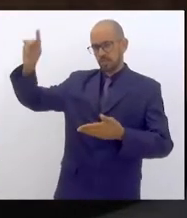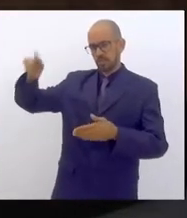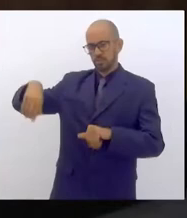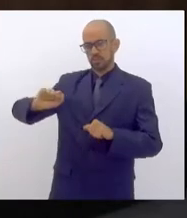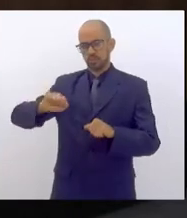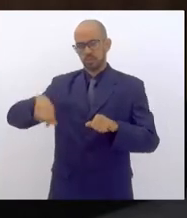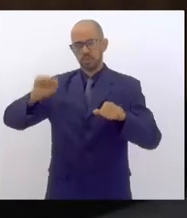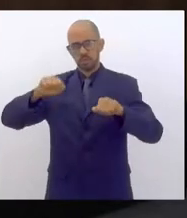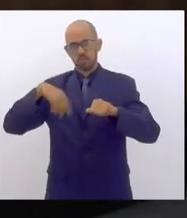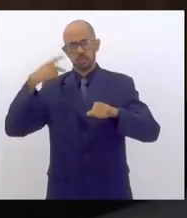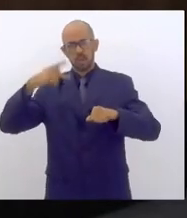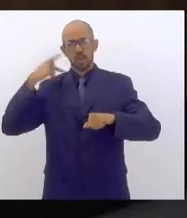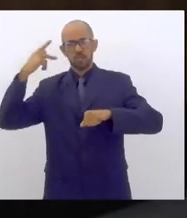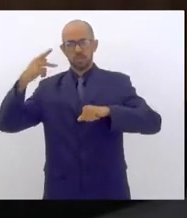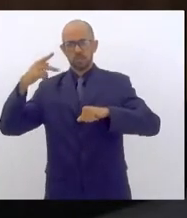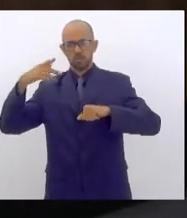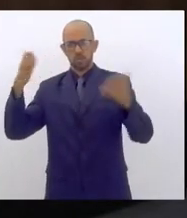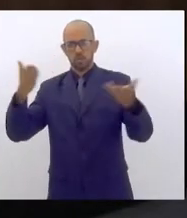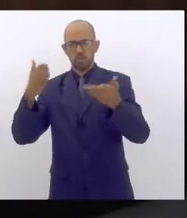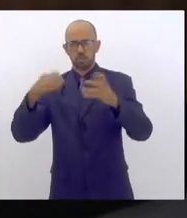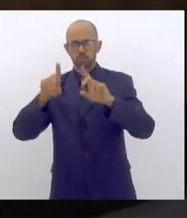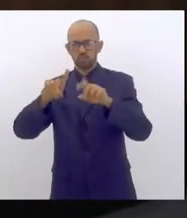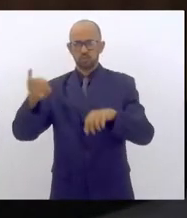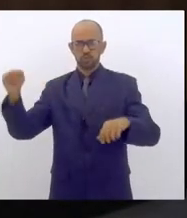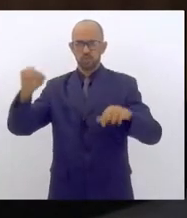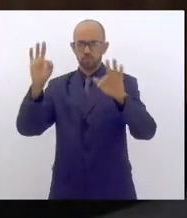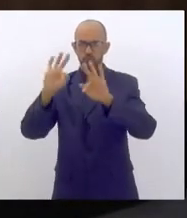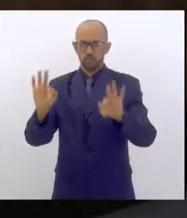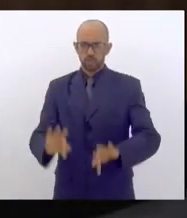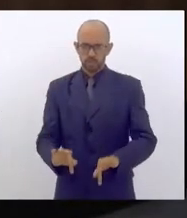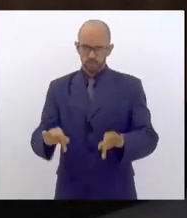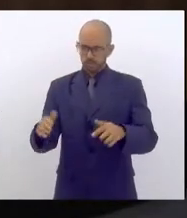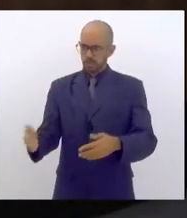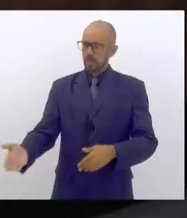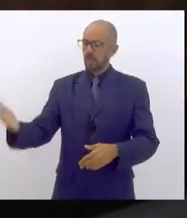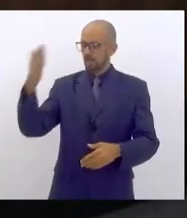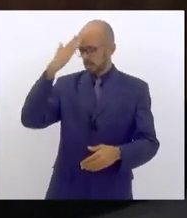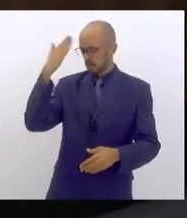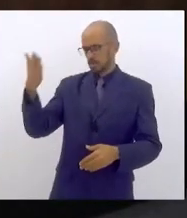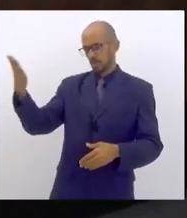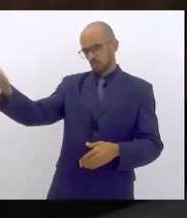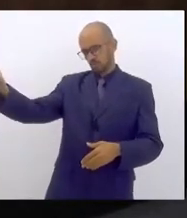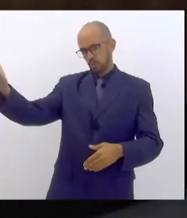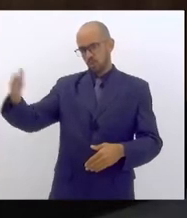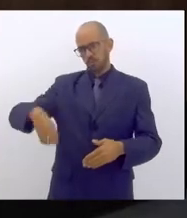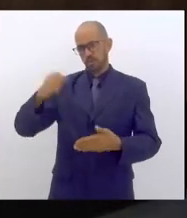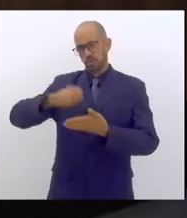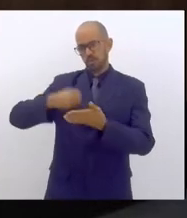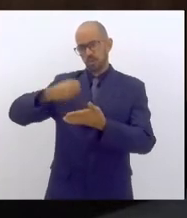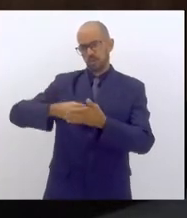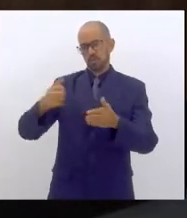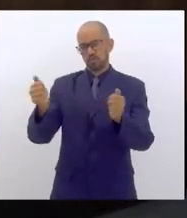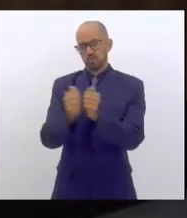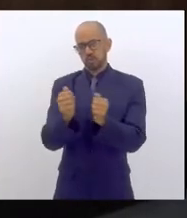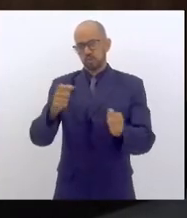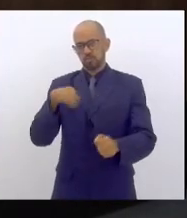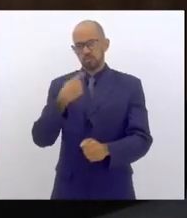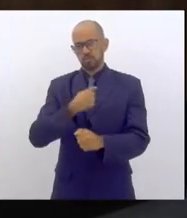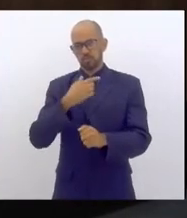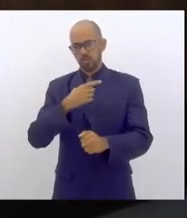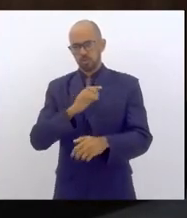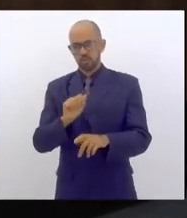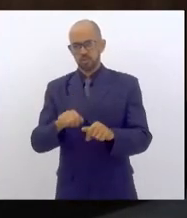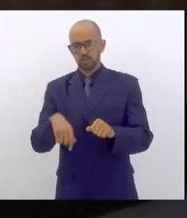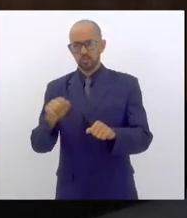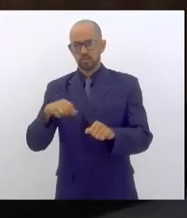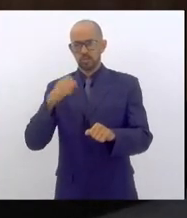ao parlamento. Hoje é um dia feliz aqui no parlamento. Agradecer a Vossa Excelência, que foi um lutador junto comigo. Eu tenho certeza que vai estar no